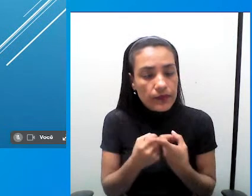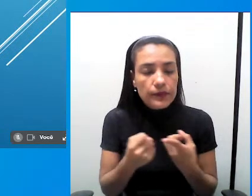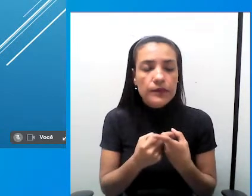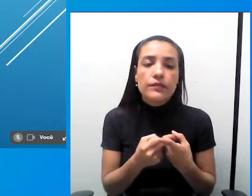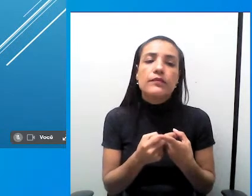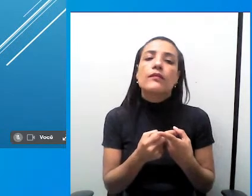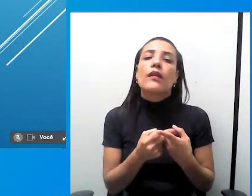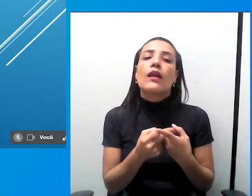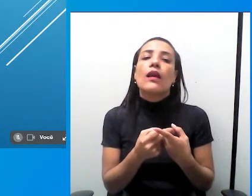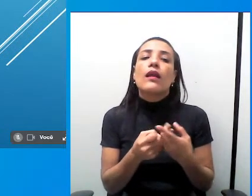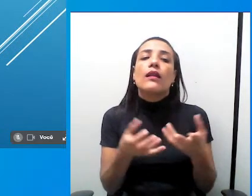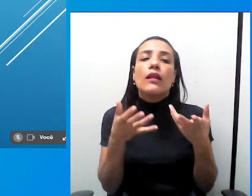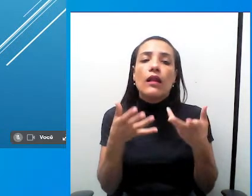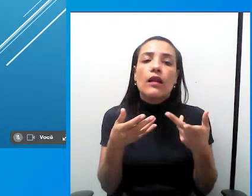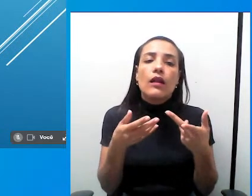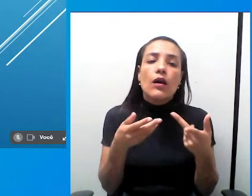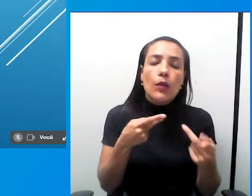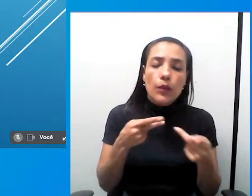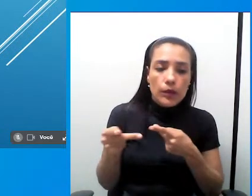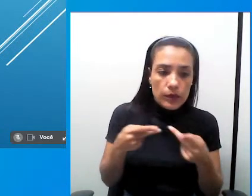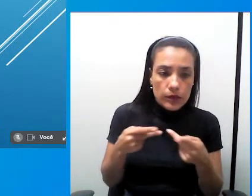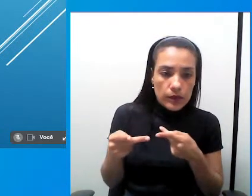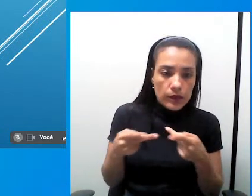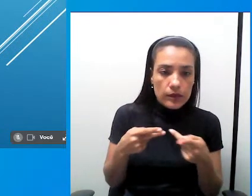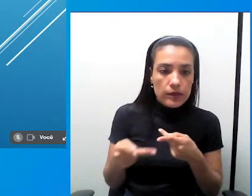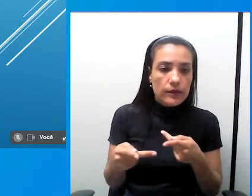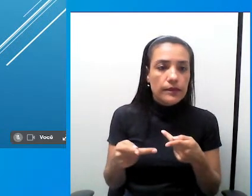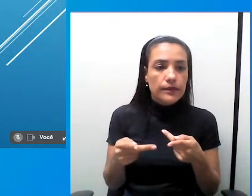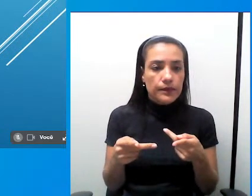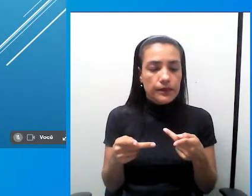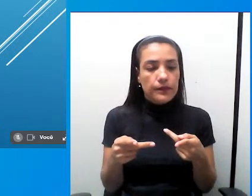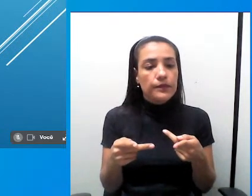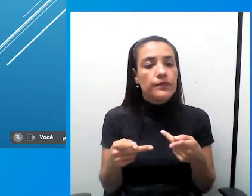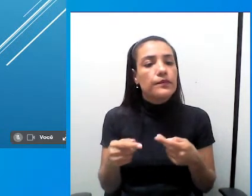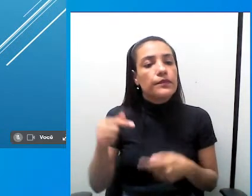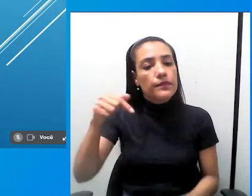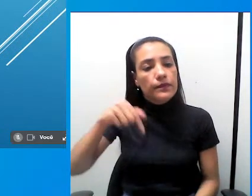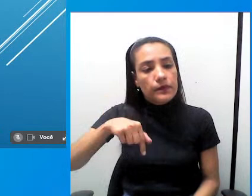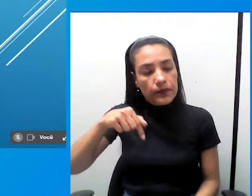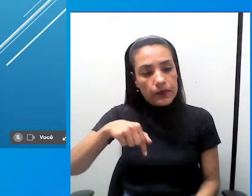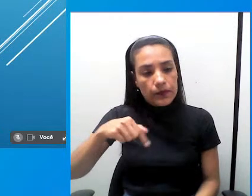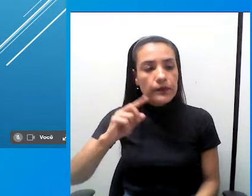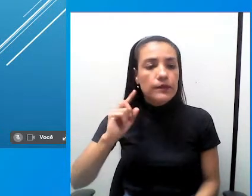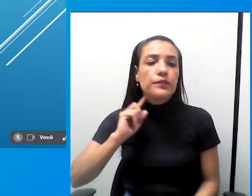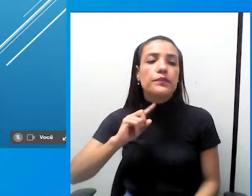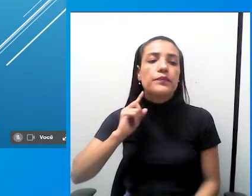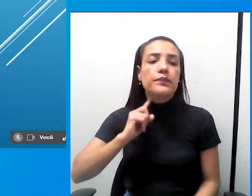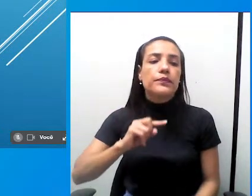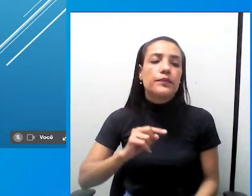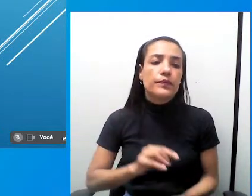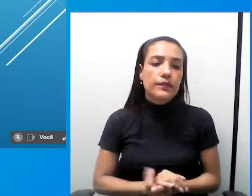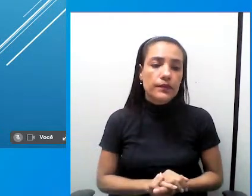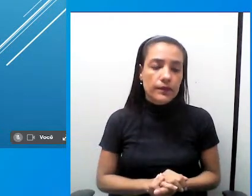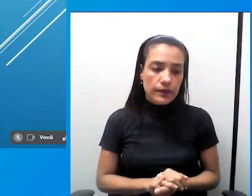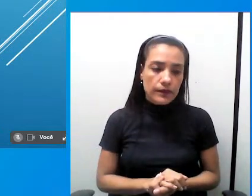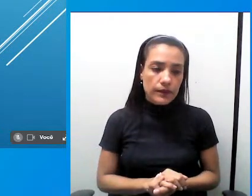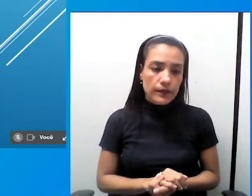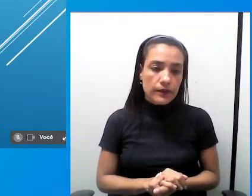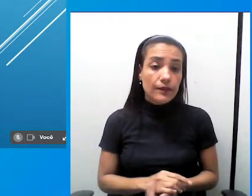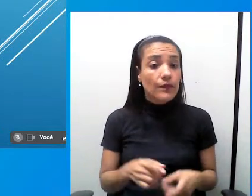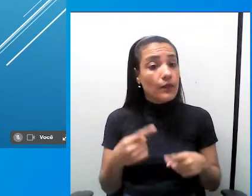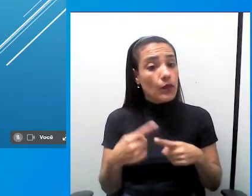foram lançados pela Pró-Reitoria de Extensão aqui no Instituto Federal do Norte de Minas. Né? Por uma questão